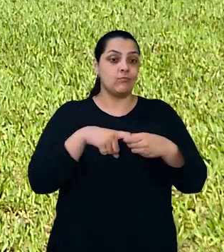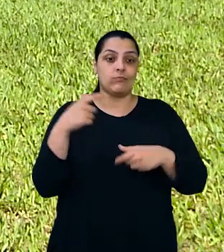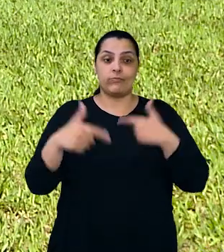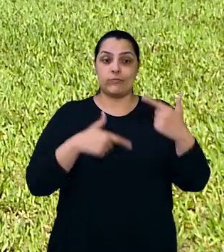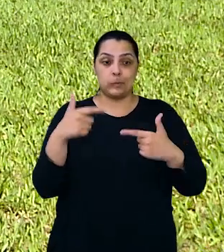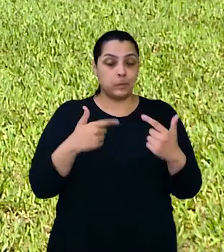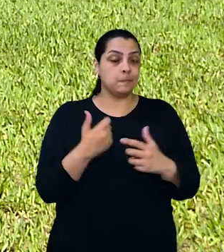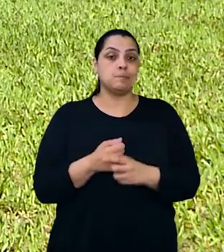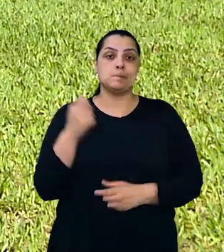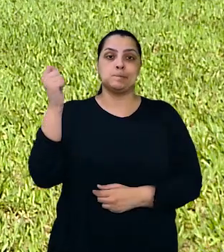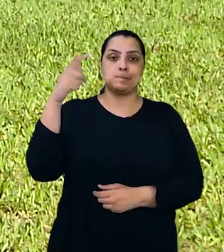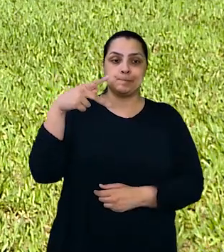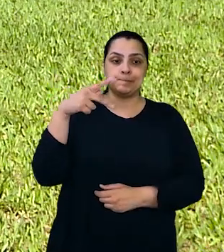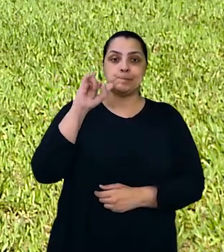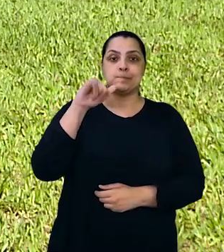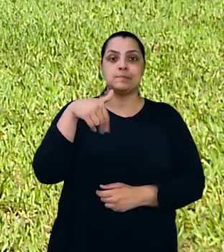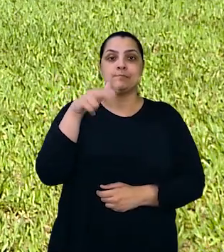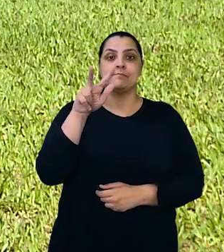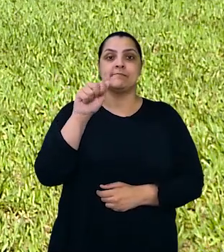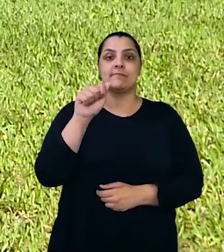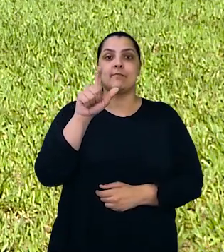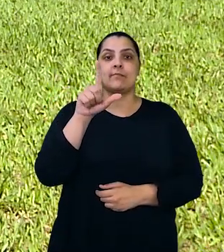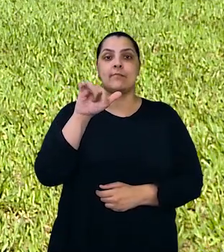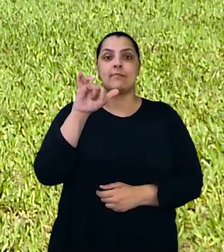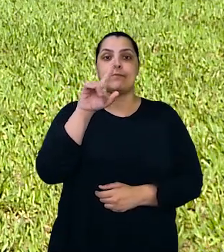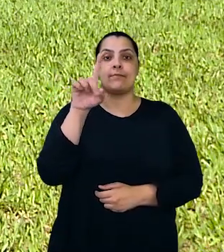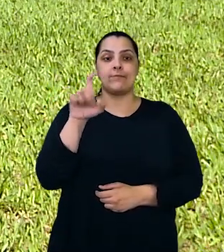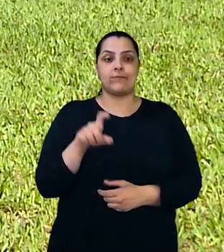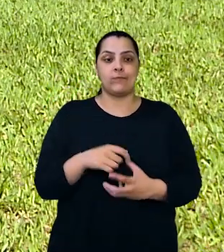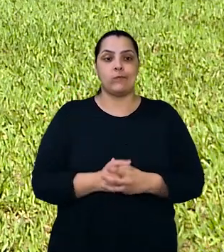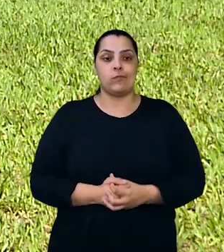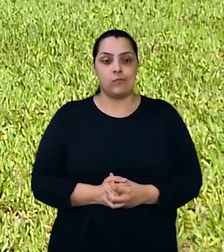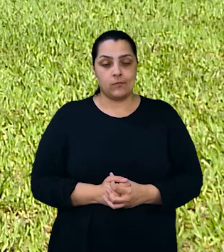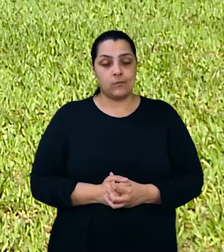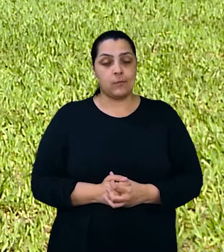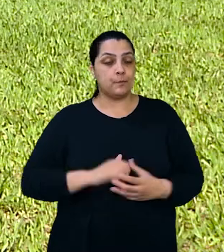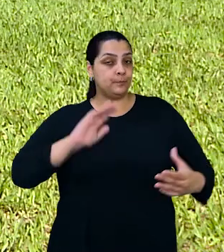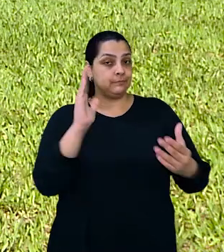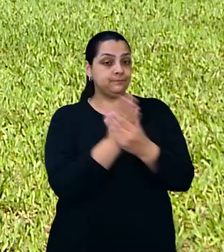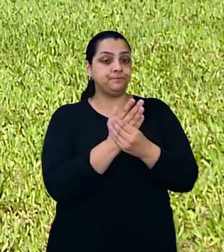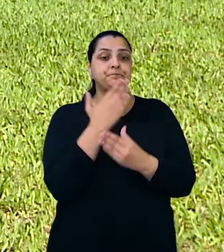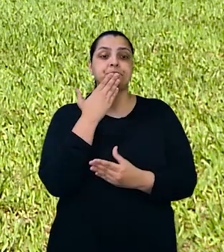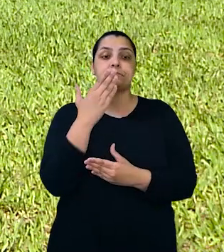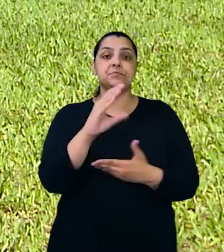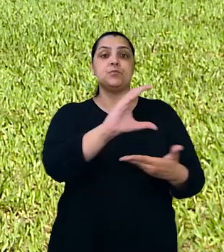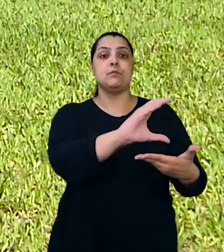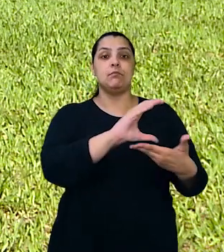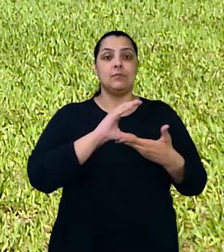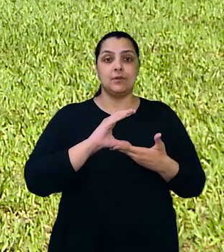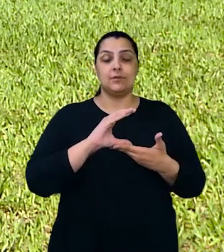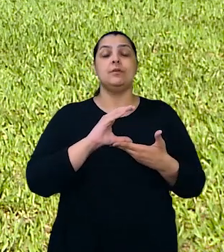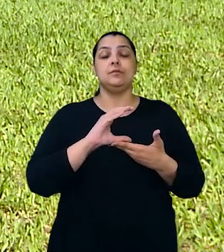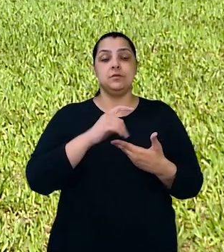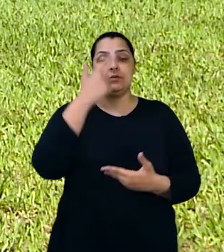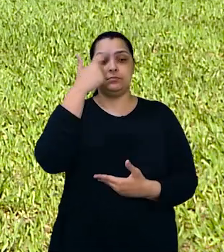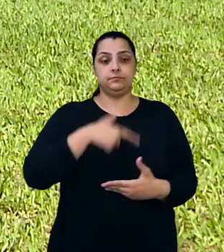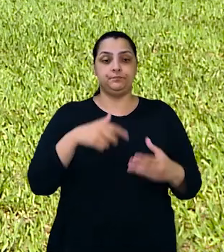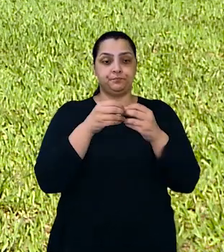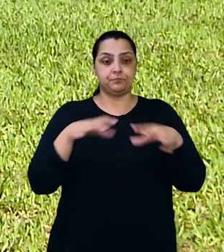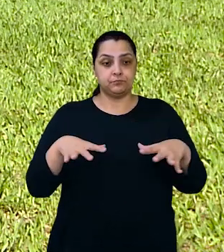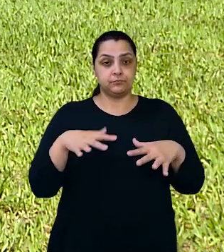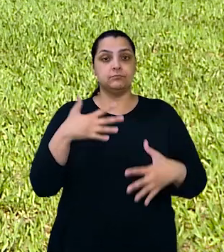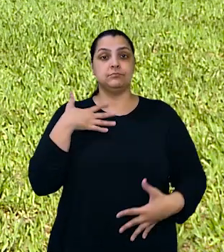trabalho e se aposentou por invalidez. Na ação trabalhista, o montador pediu indenizações por danos